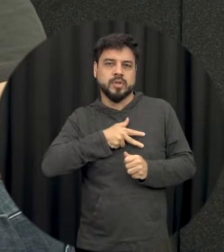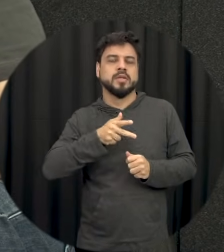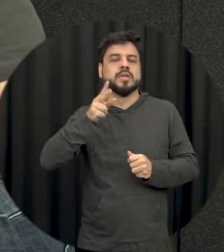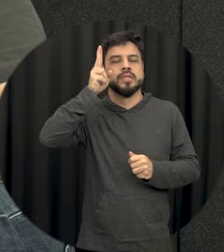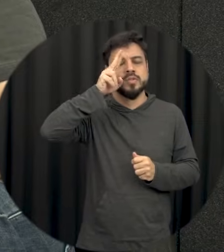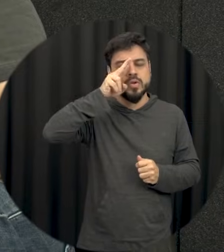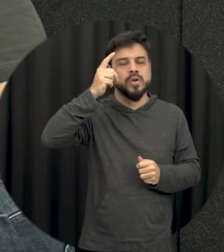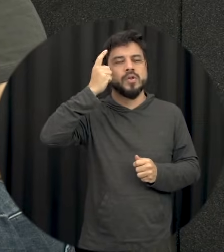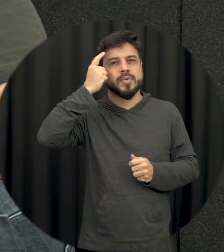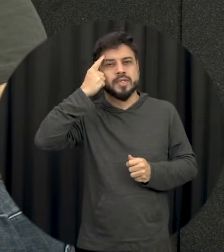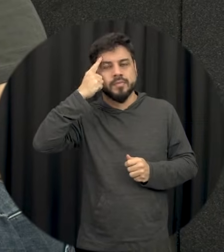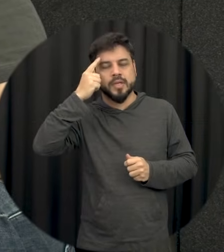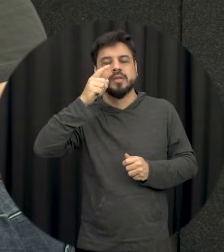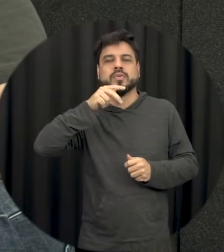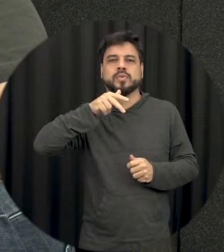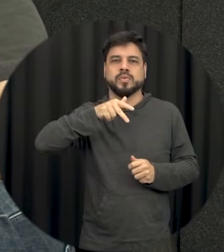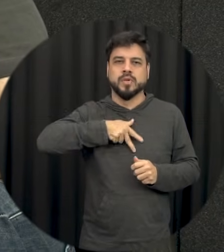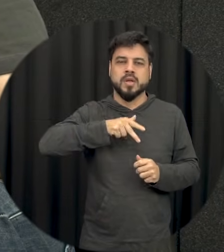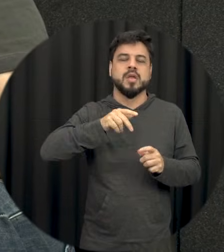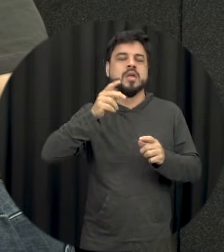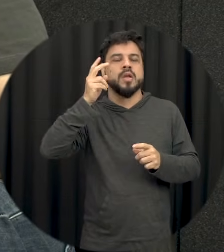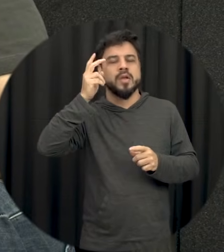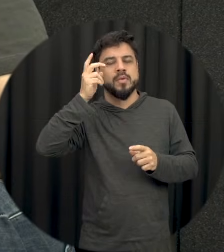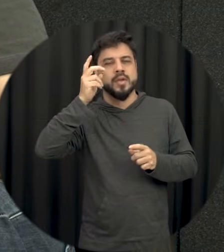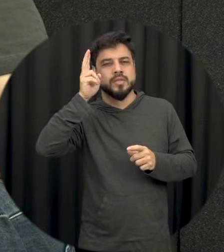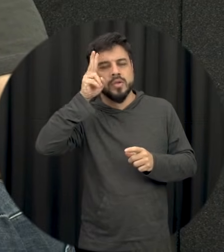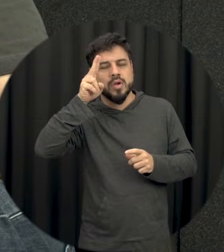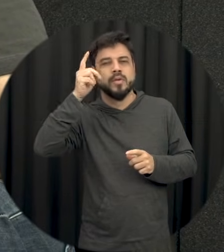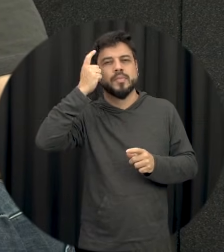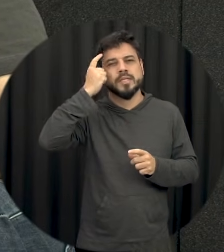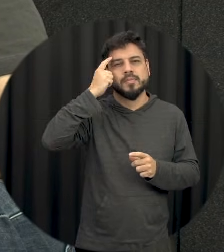pensamento antropológico, história do pensamento social, e